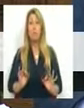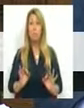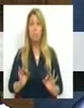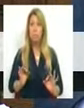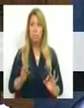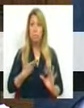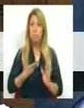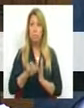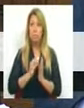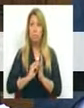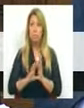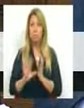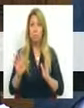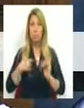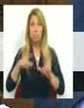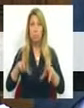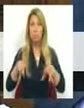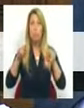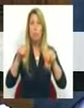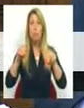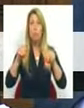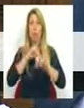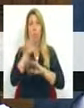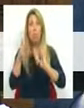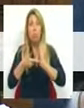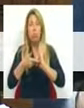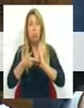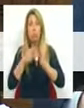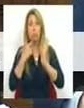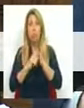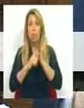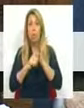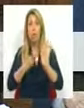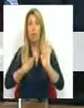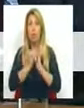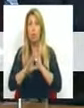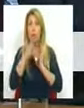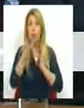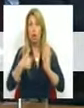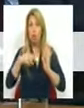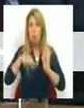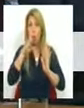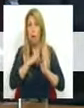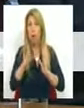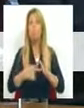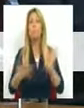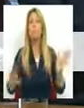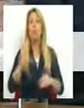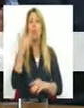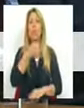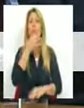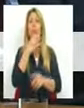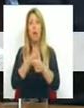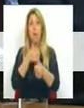vez a ativação da prerrogativa que o despacho me daria. quando fala no papel que tinha do